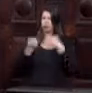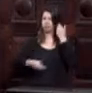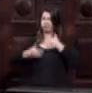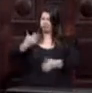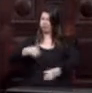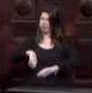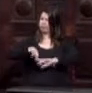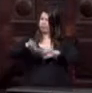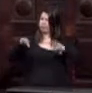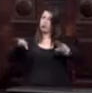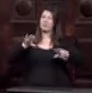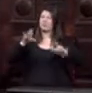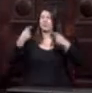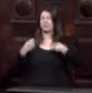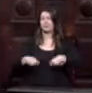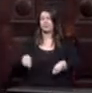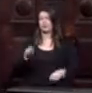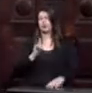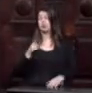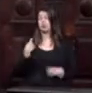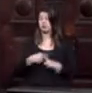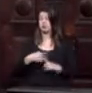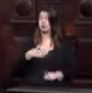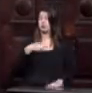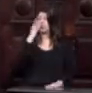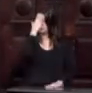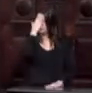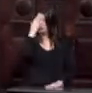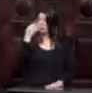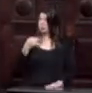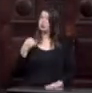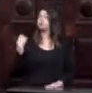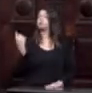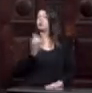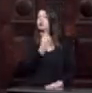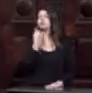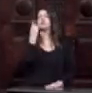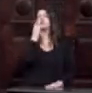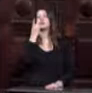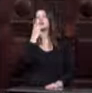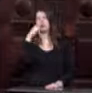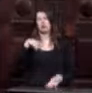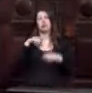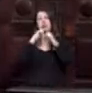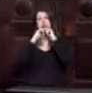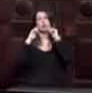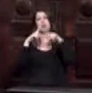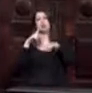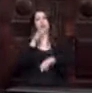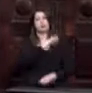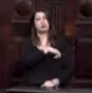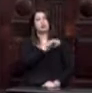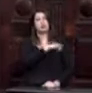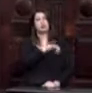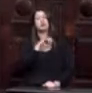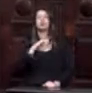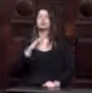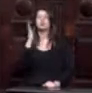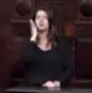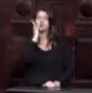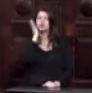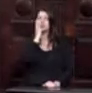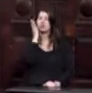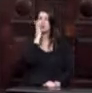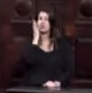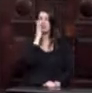mas isso é desnecessário, porque eu tenho certeza que todos os deputados da Assembleia Legislativa do Estado do Rio de Janeiro reconhecem